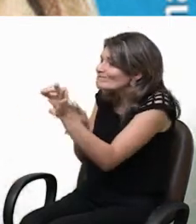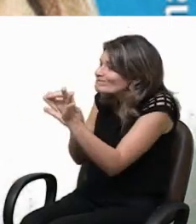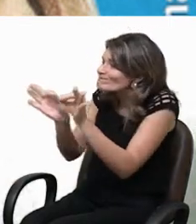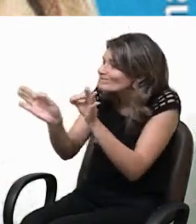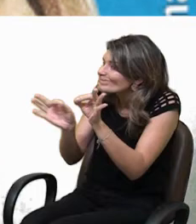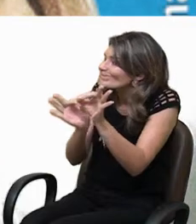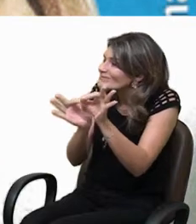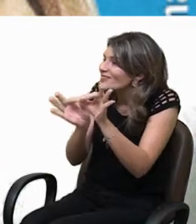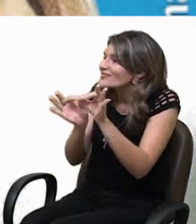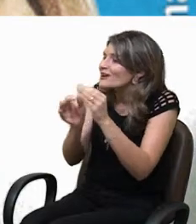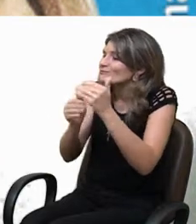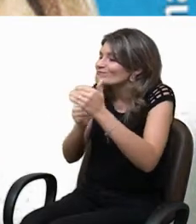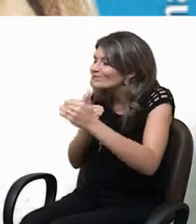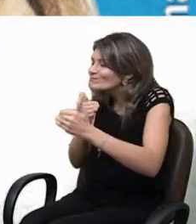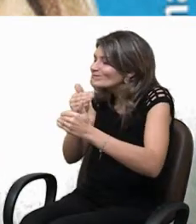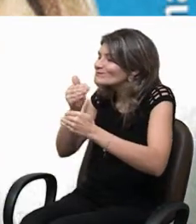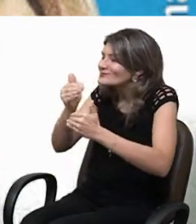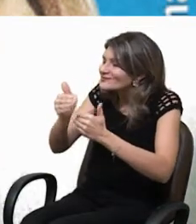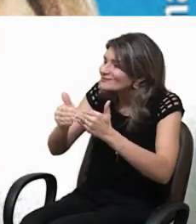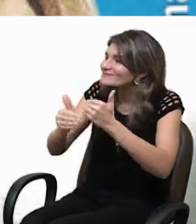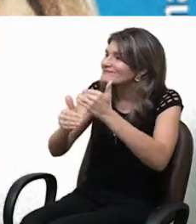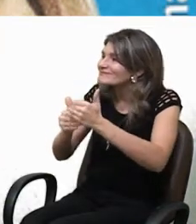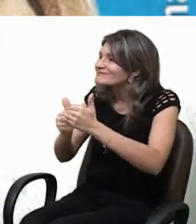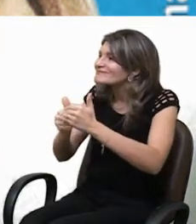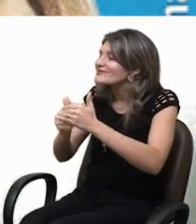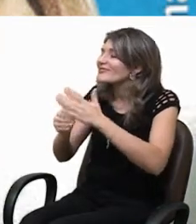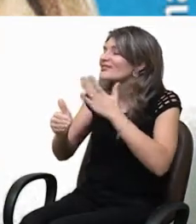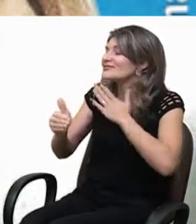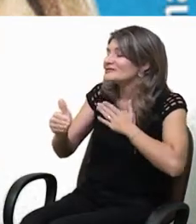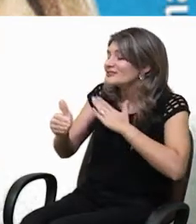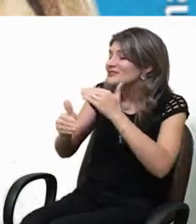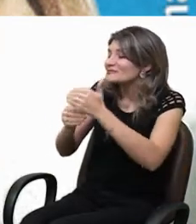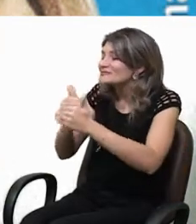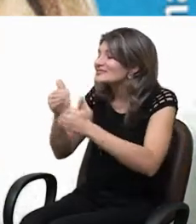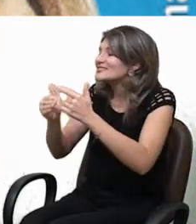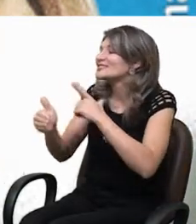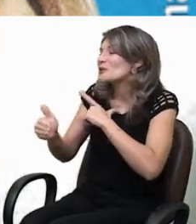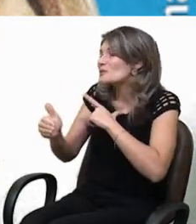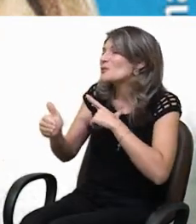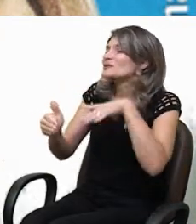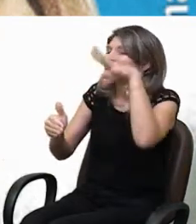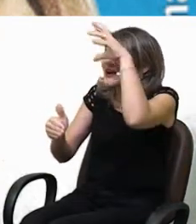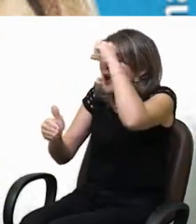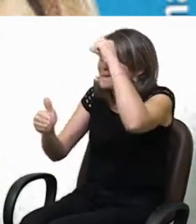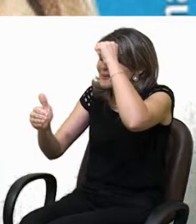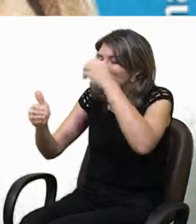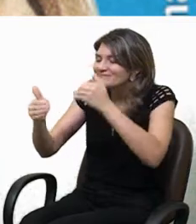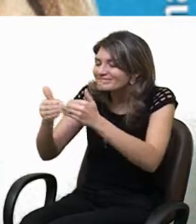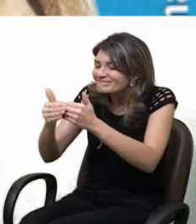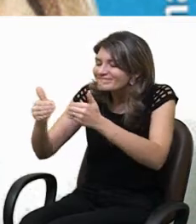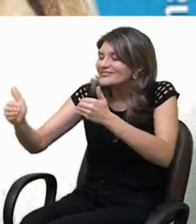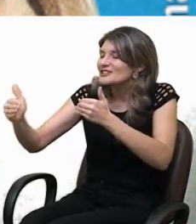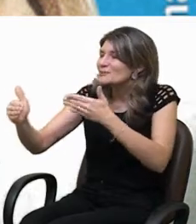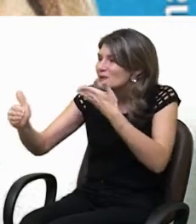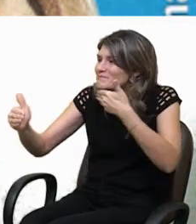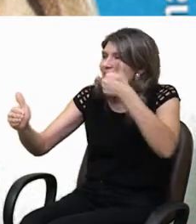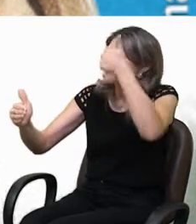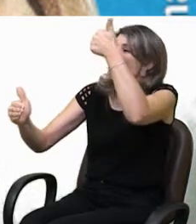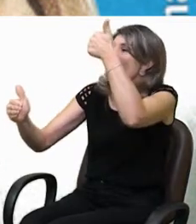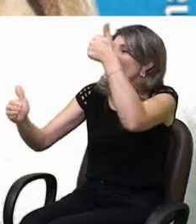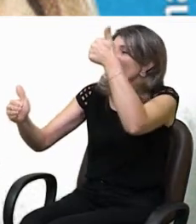deve, mas se ela está preparada, é um caminho. Está sendo percorrido, iniciou